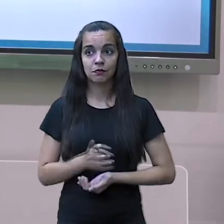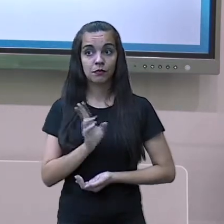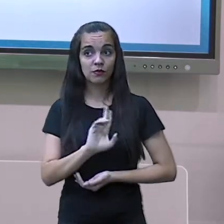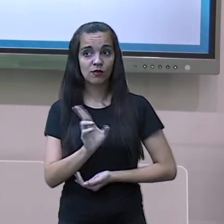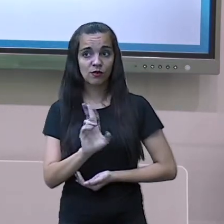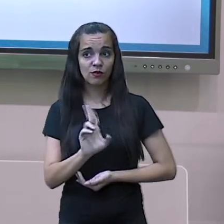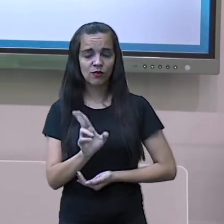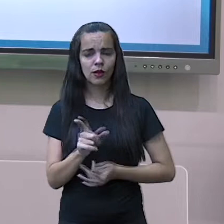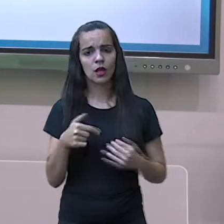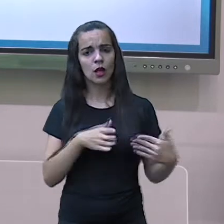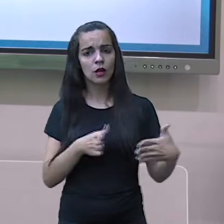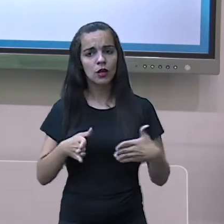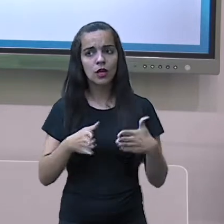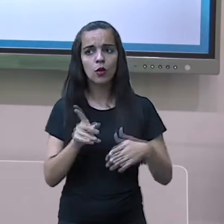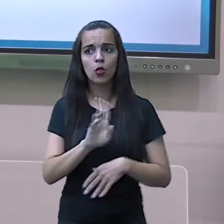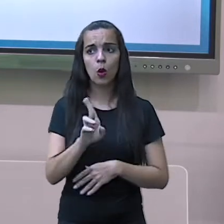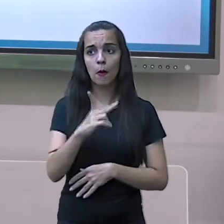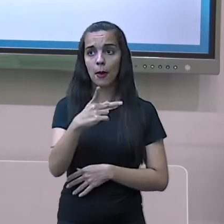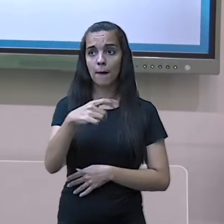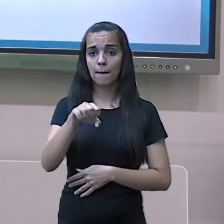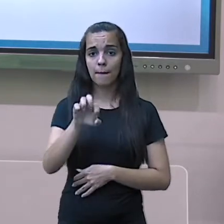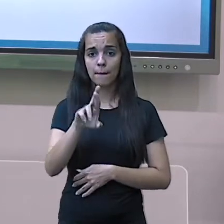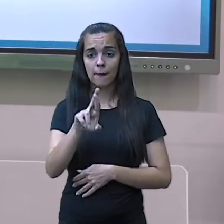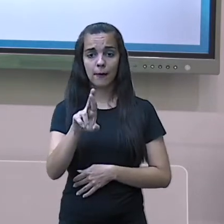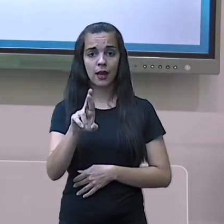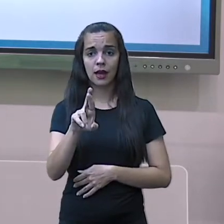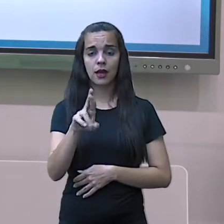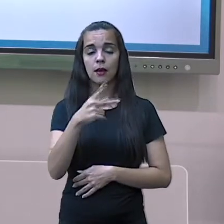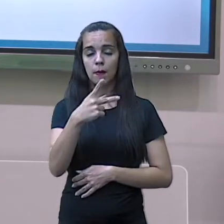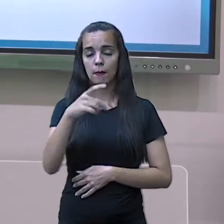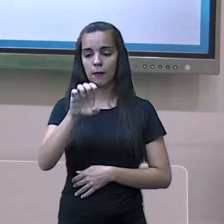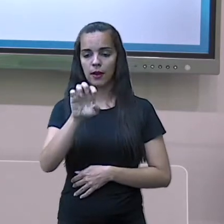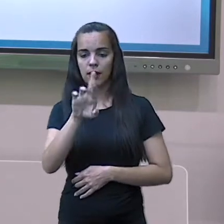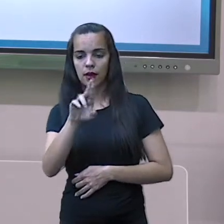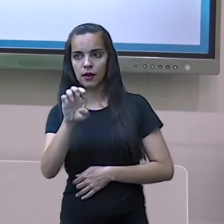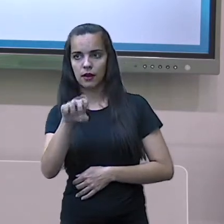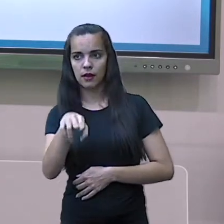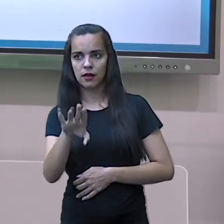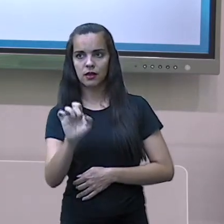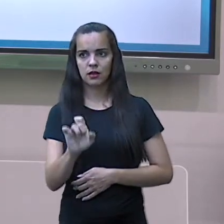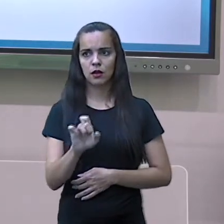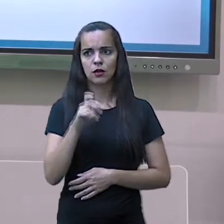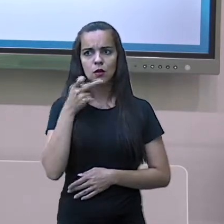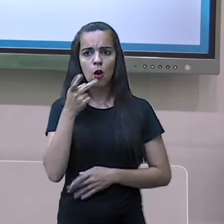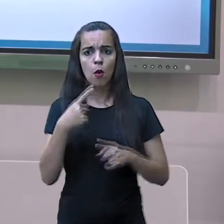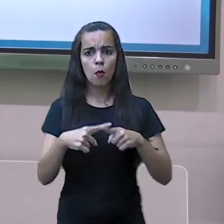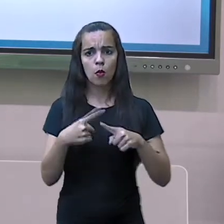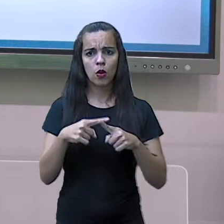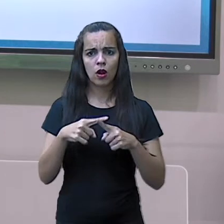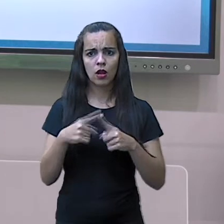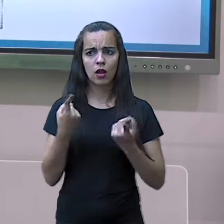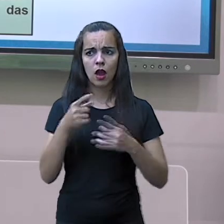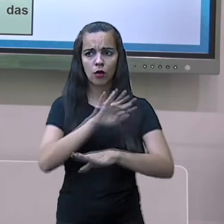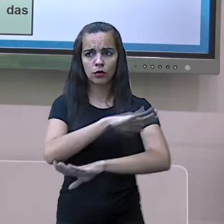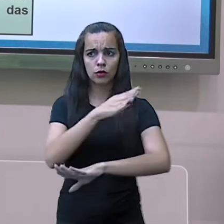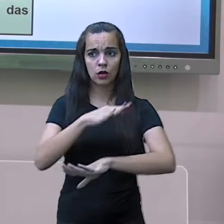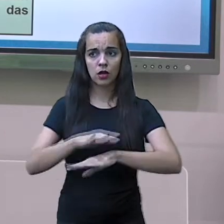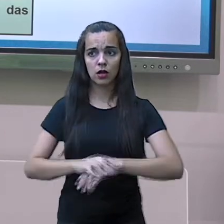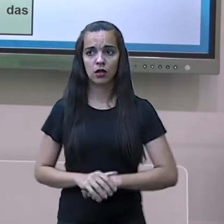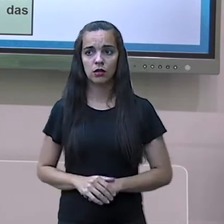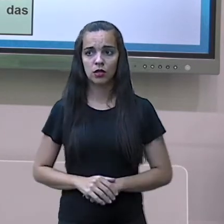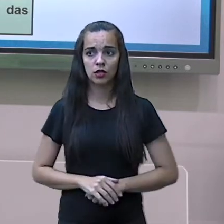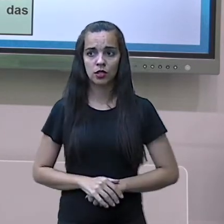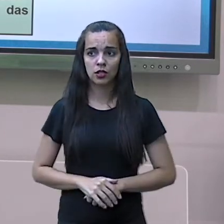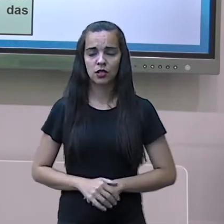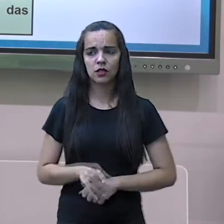rio perene, de planalto e de águas claras. Aí o solo, a composição do solo. Porque olha aqui o que está falando.